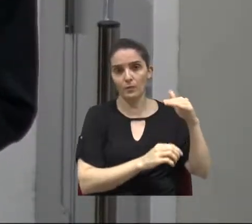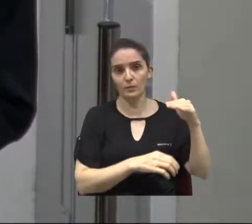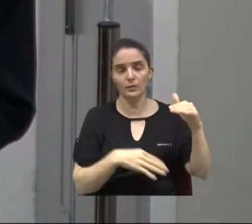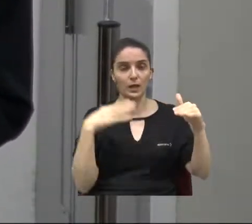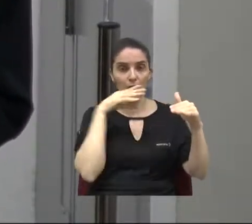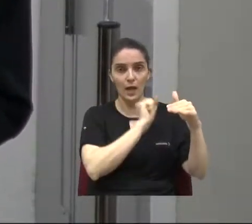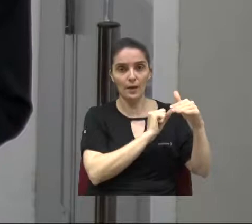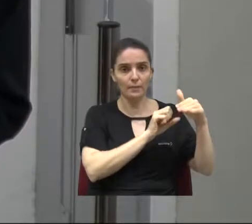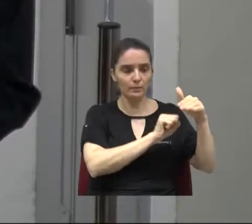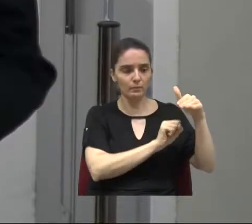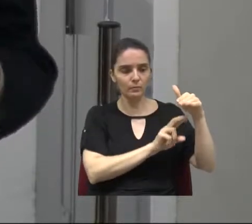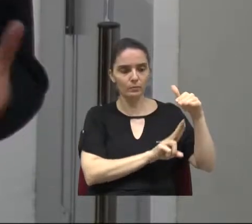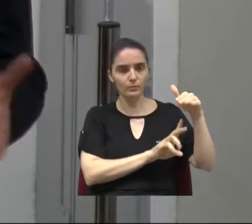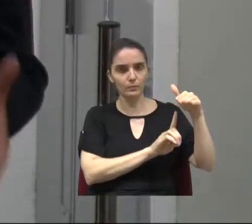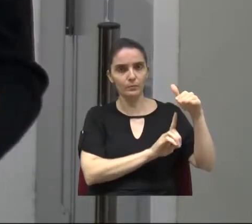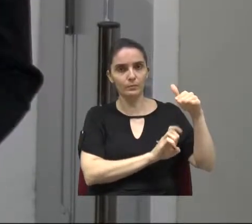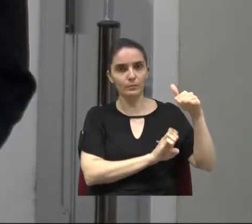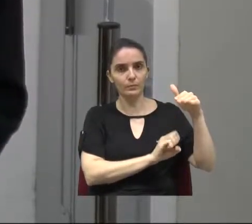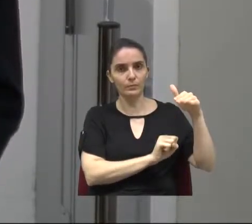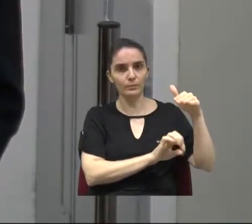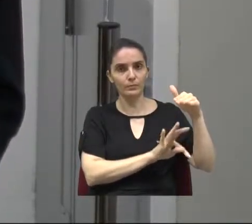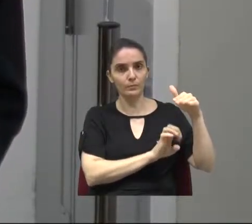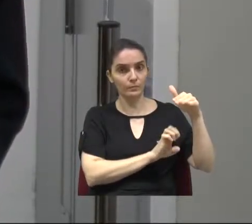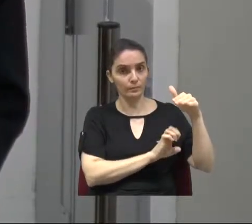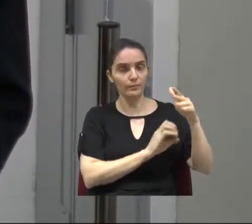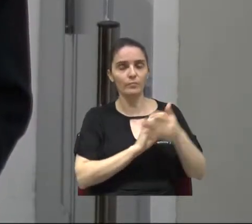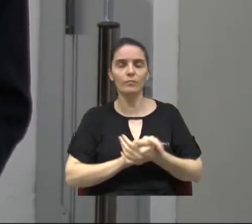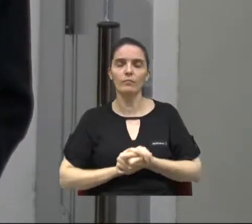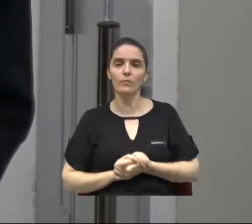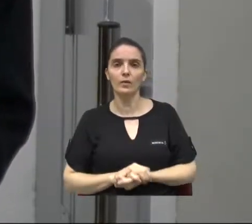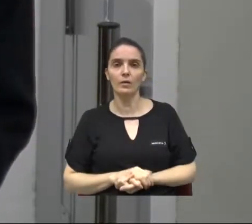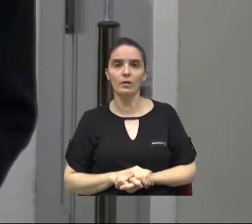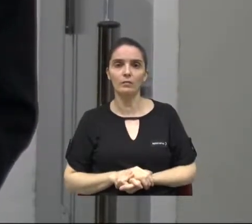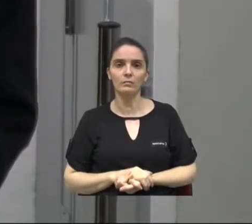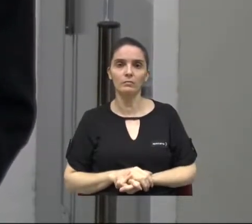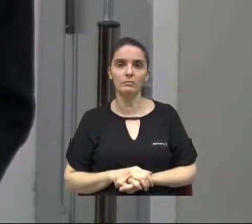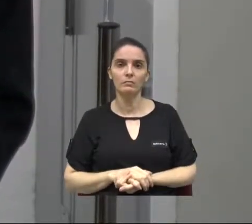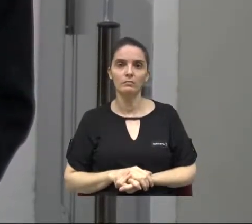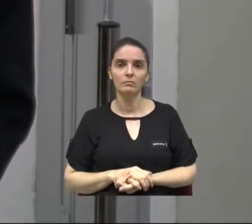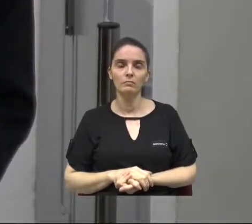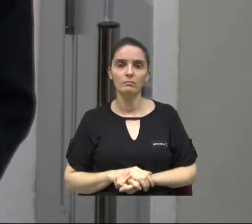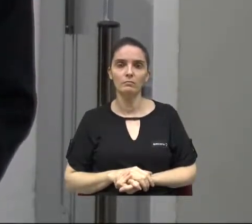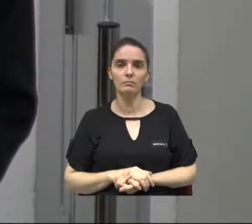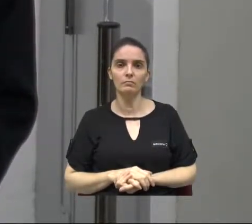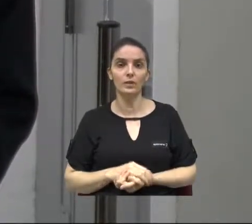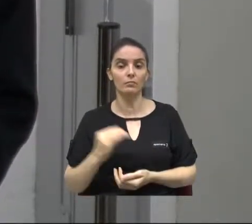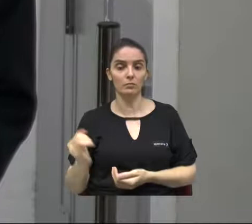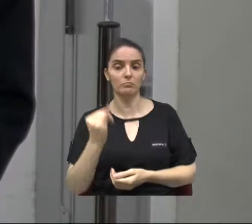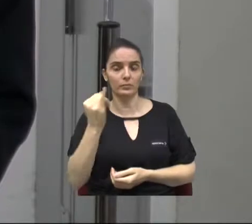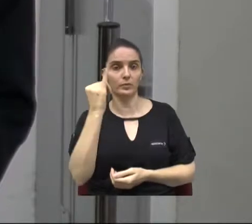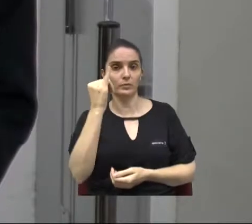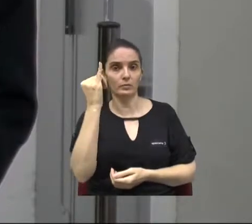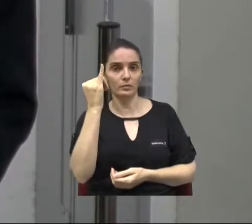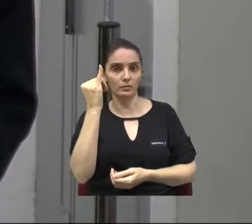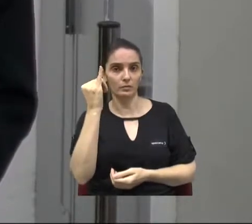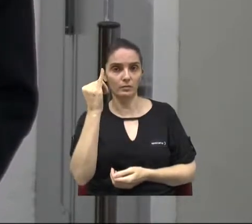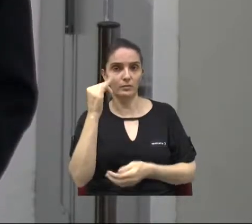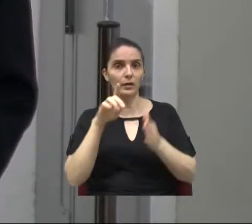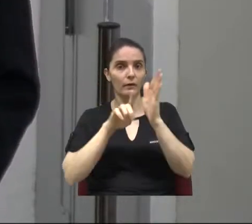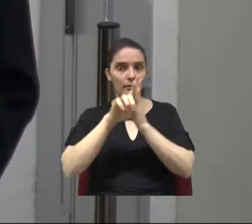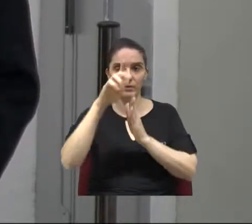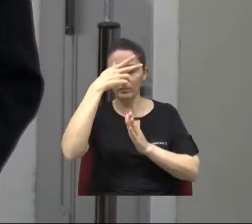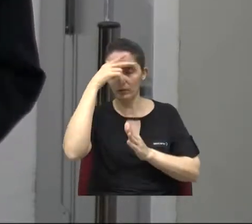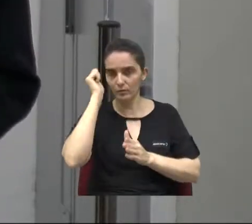30% do transporte coletivo, e hoje somente uma empresa, e ainda assim sobre intervenção. Então é importante esse requerimento saber